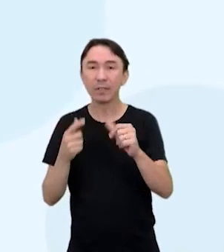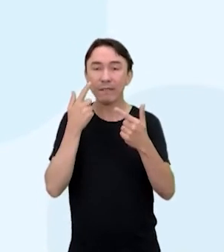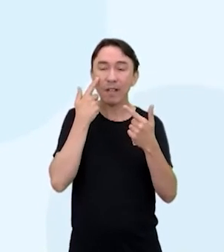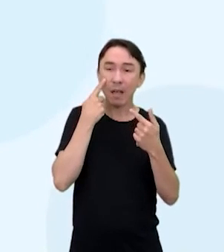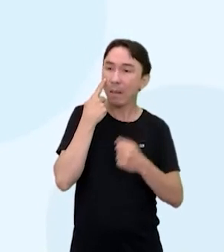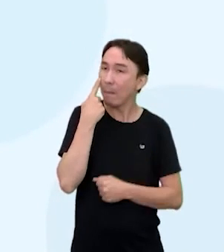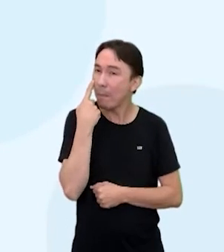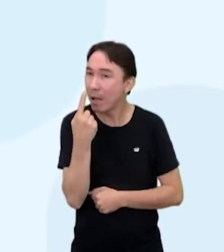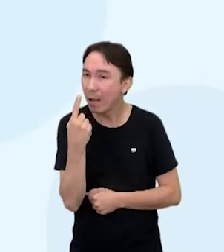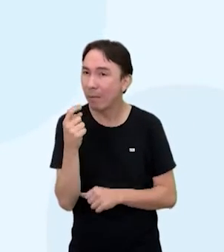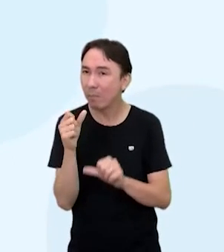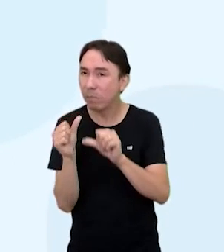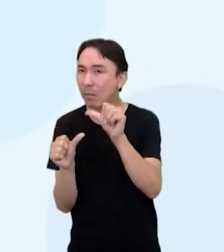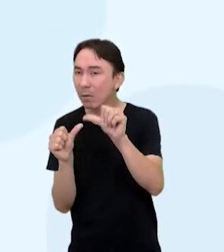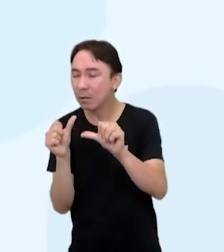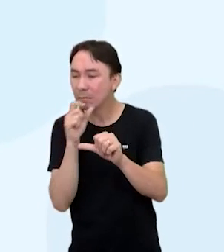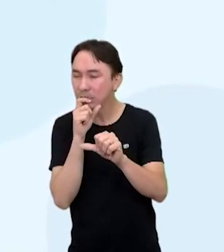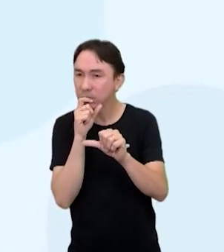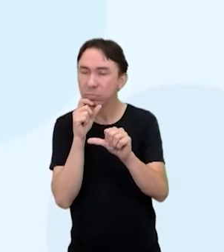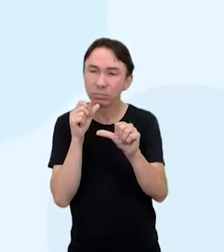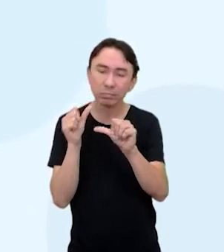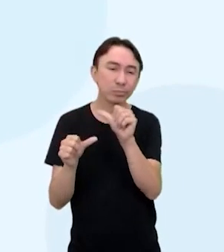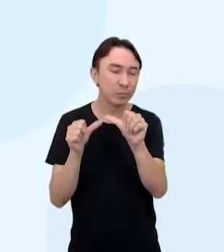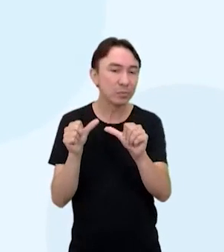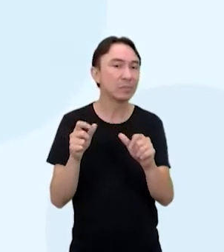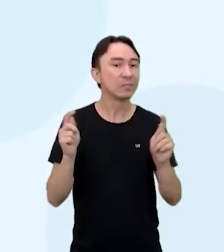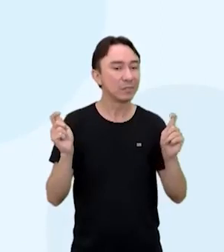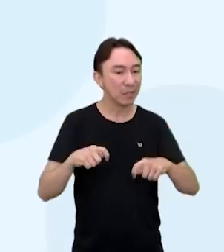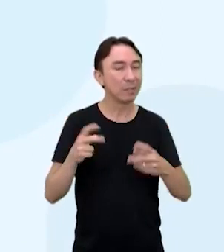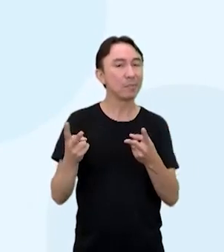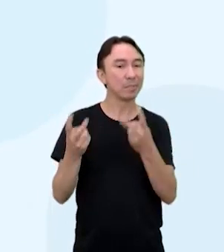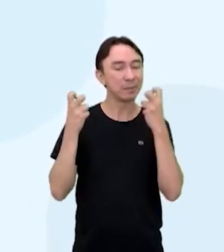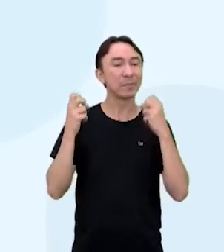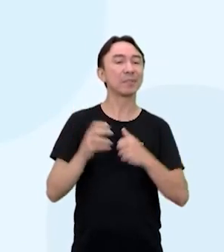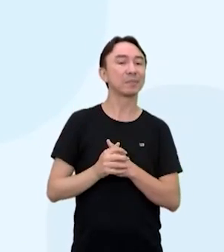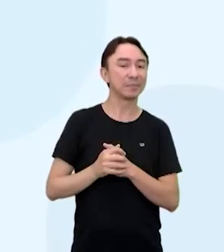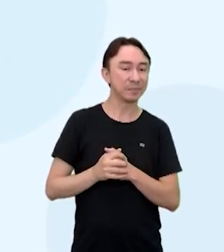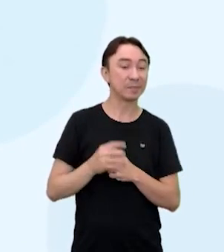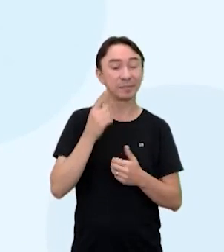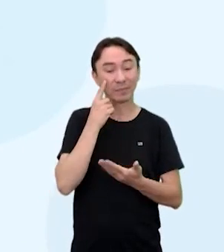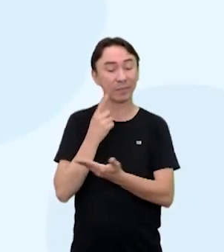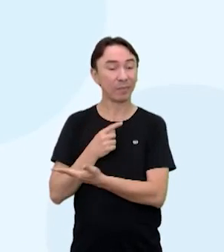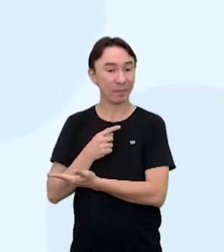foi repensada diversas vezes. Aqui entra uma questão interessante sobre o trabalho do artista, né?